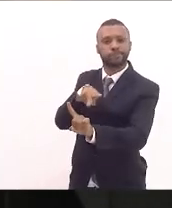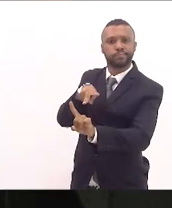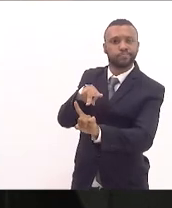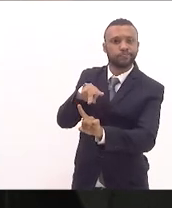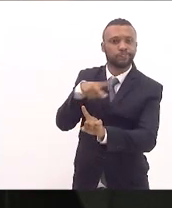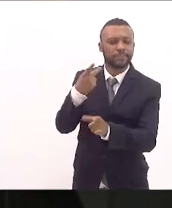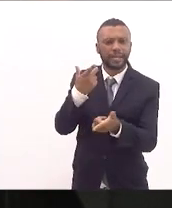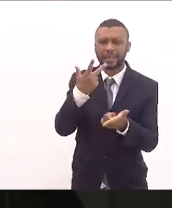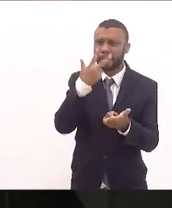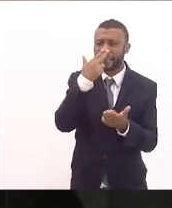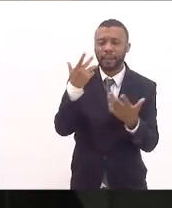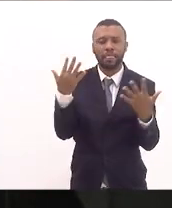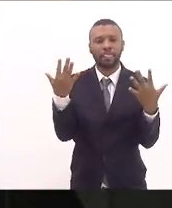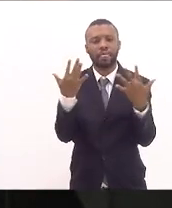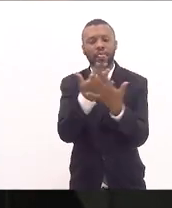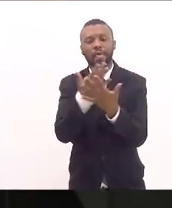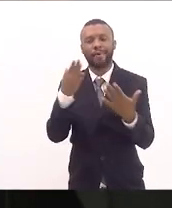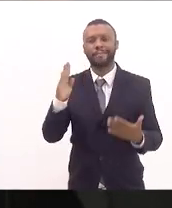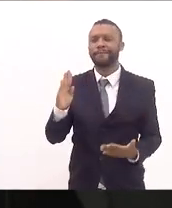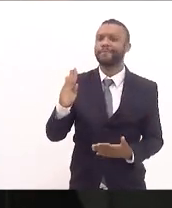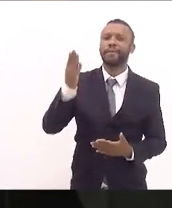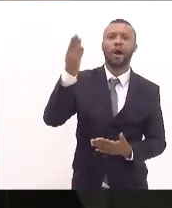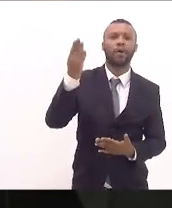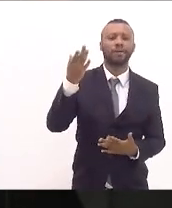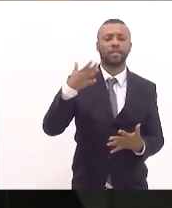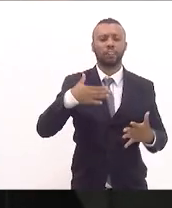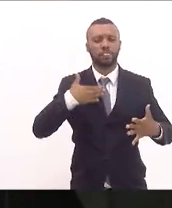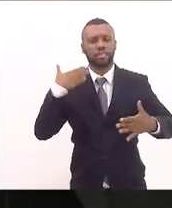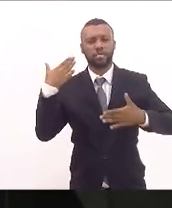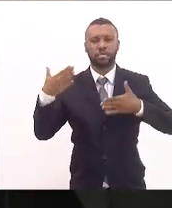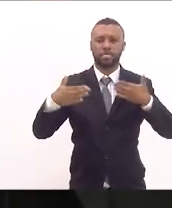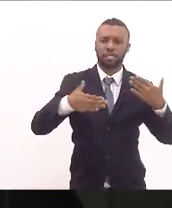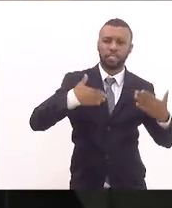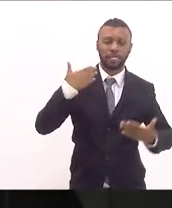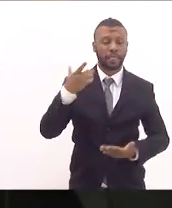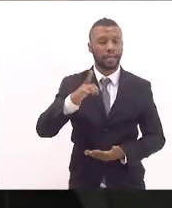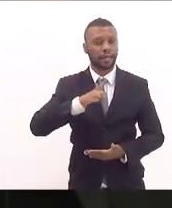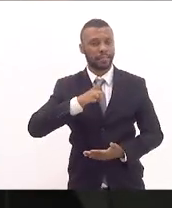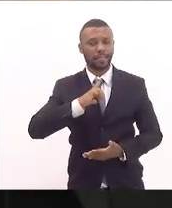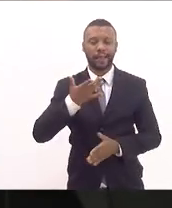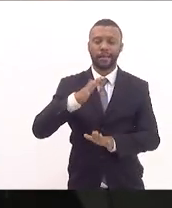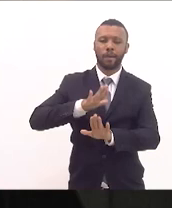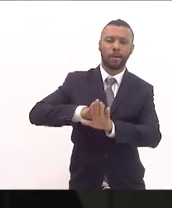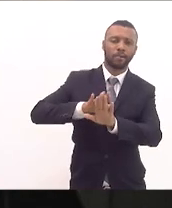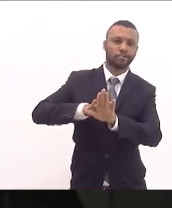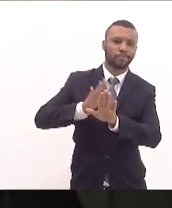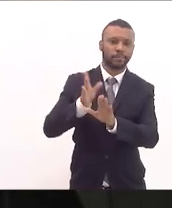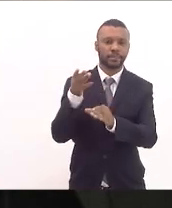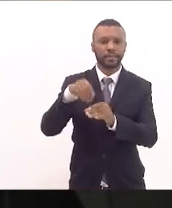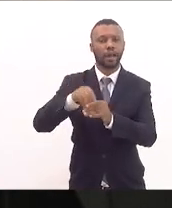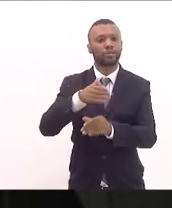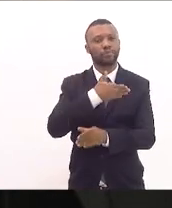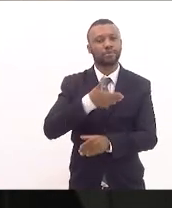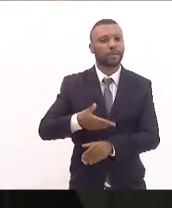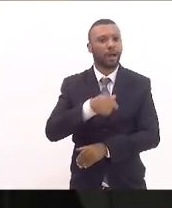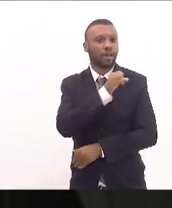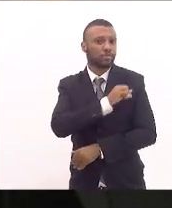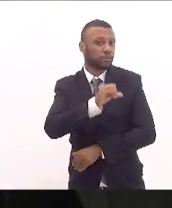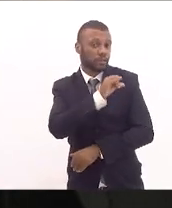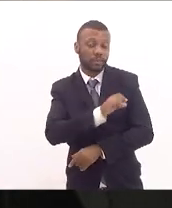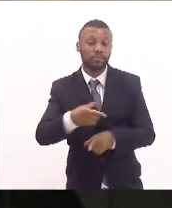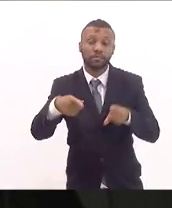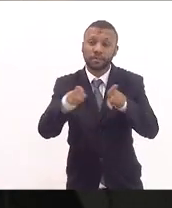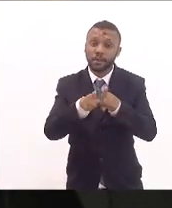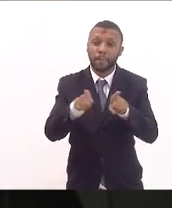dessa falsa impressão que se tem e no estado do Rio de Janeiro